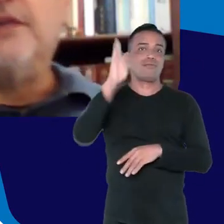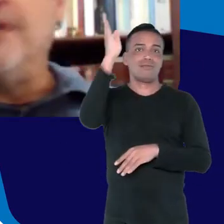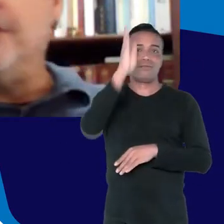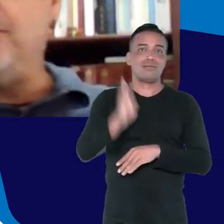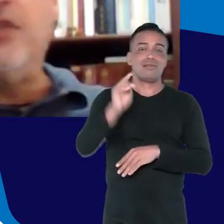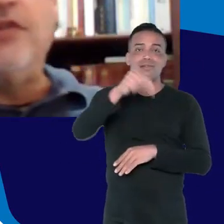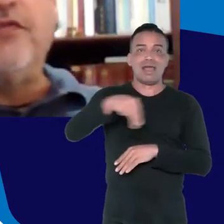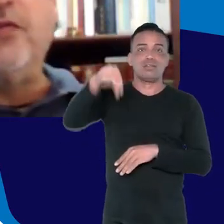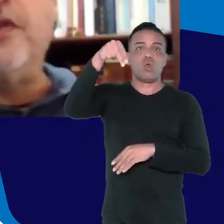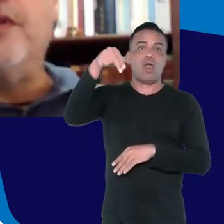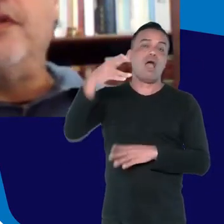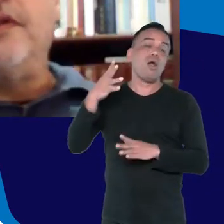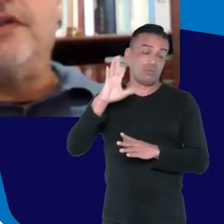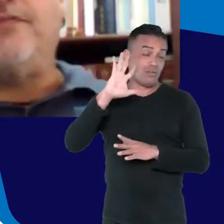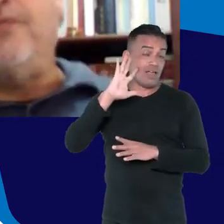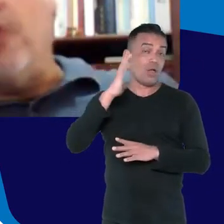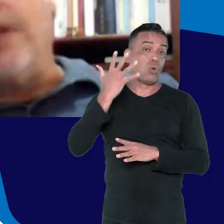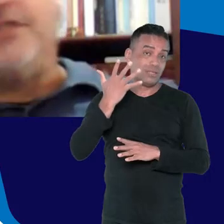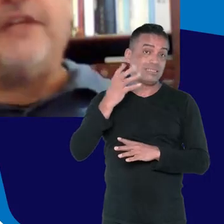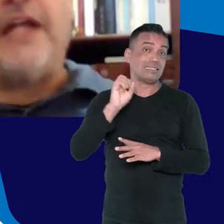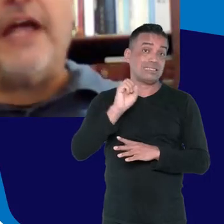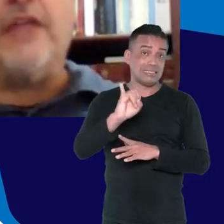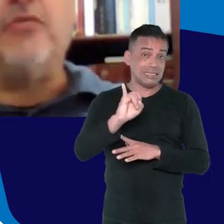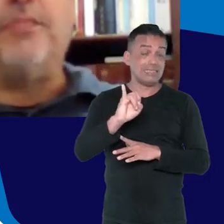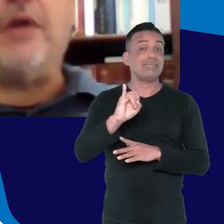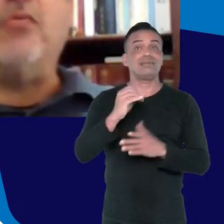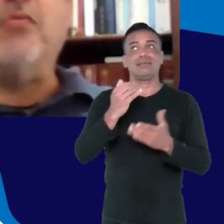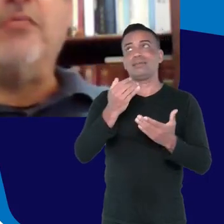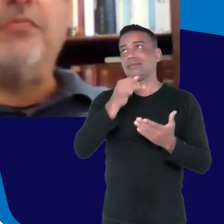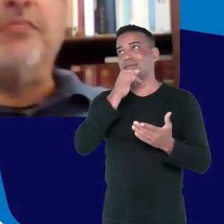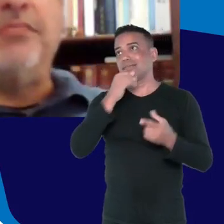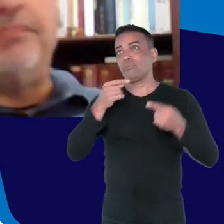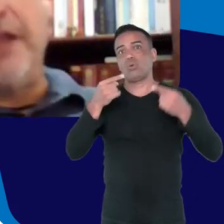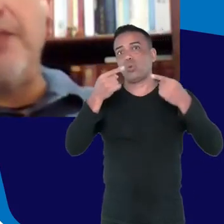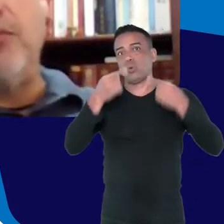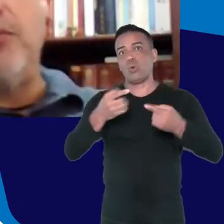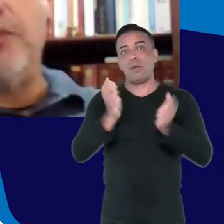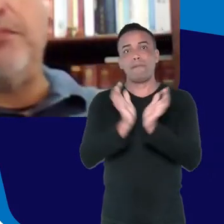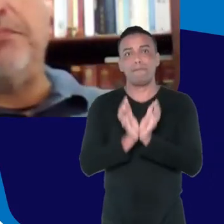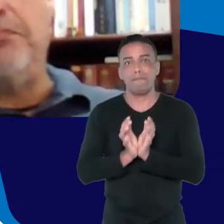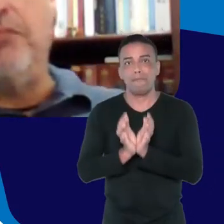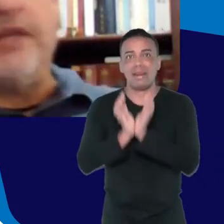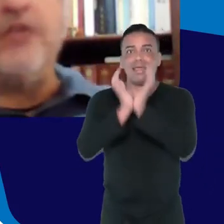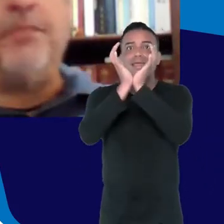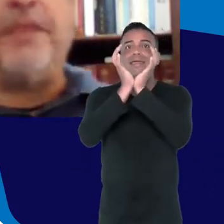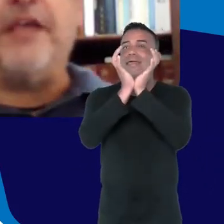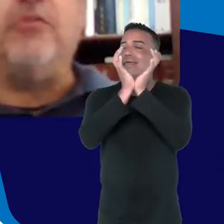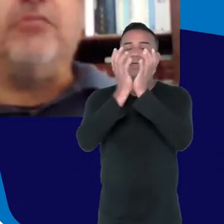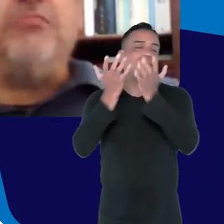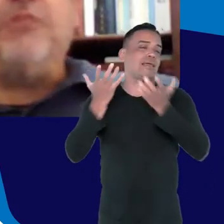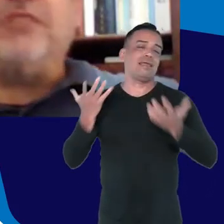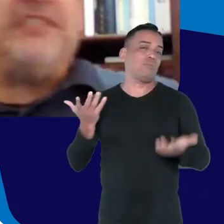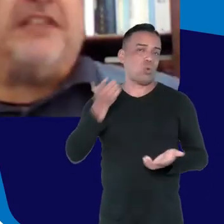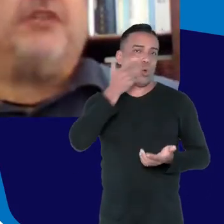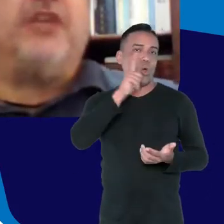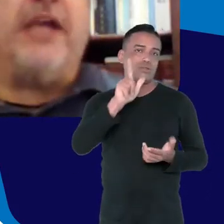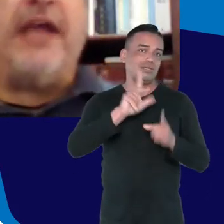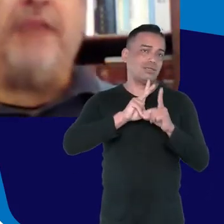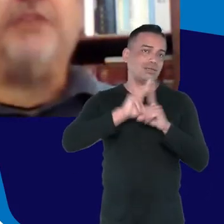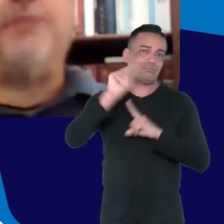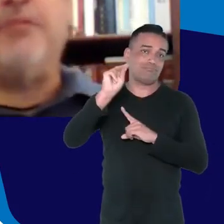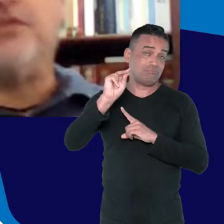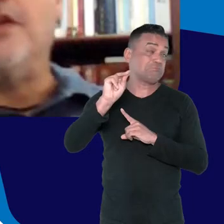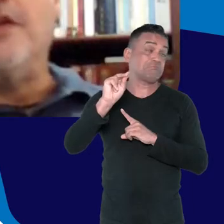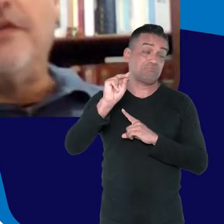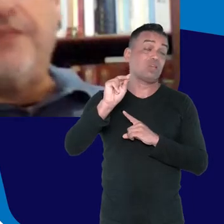acontecer se o livro for classificado para algum prêmio, um grande prêmio, não necessariamente ganhar,